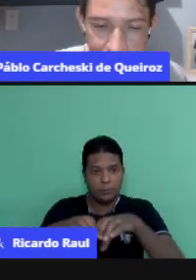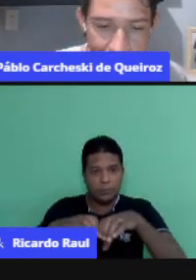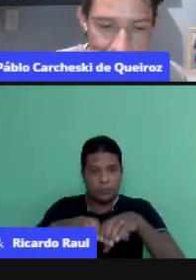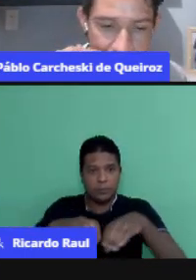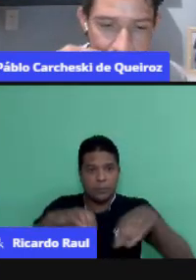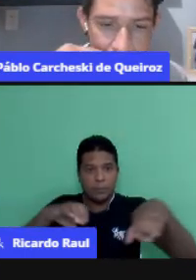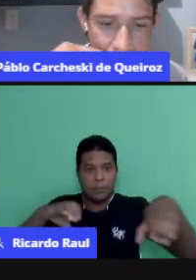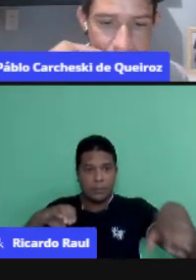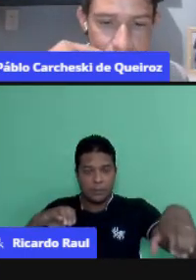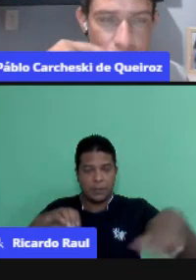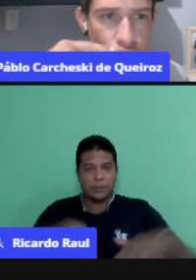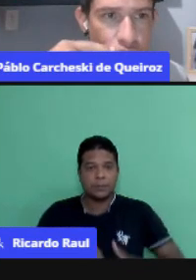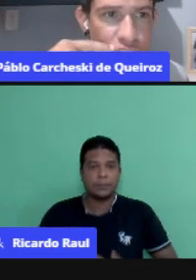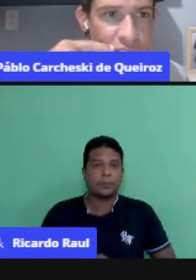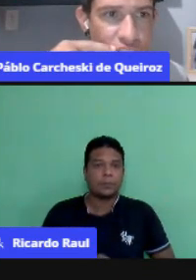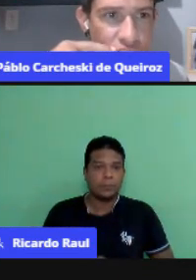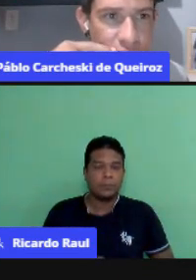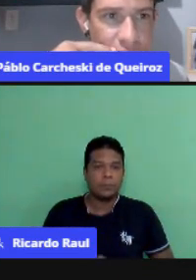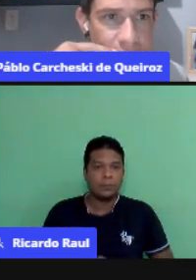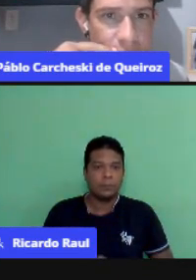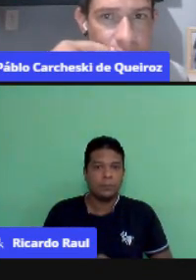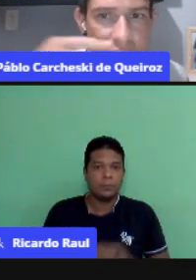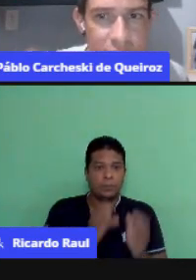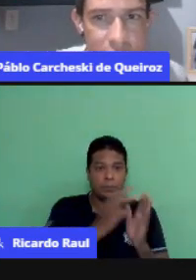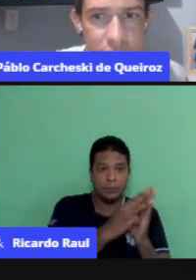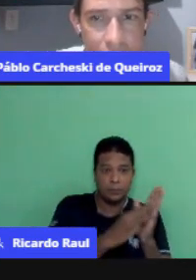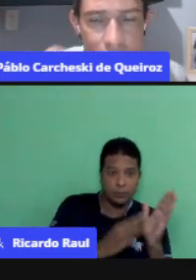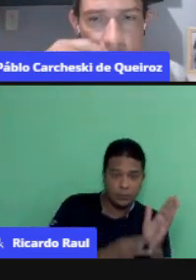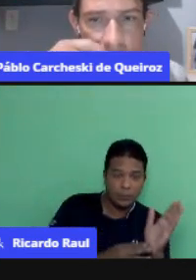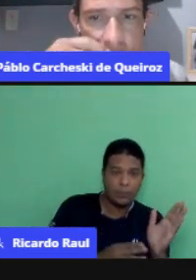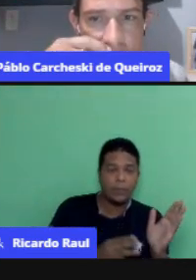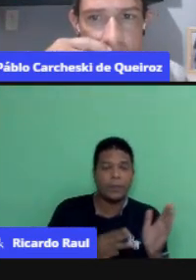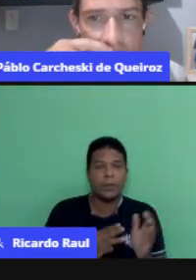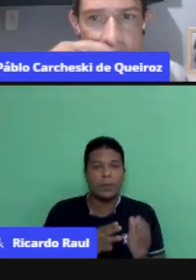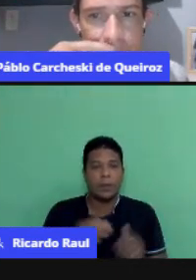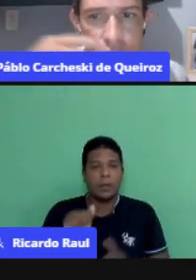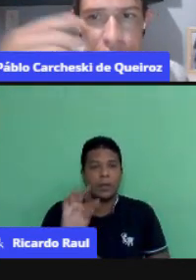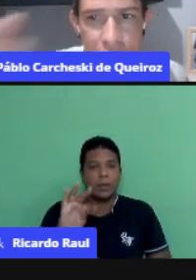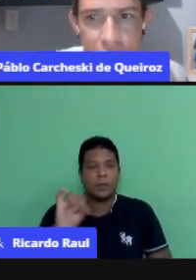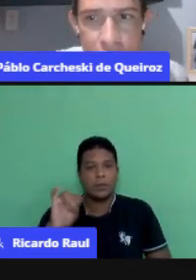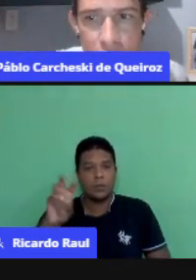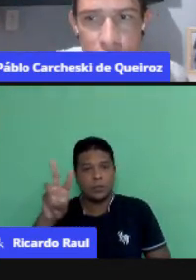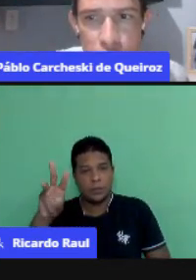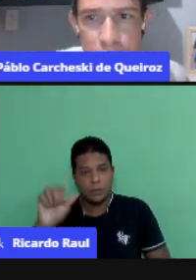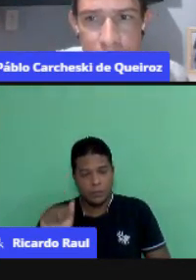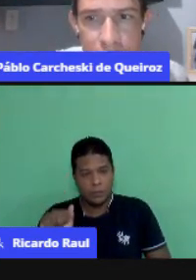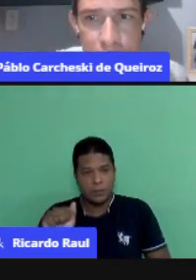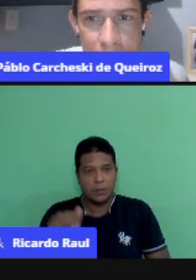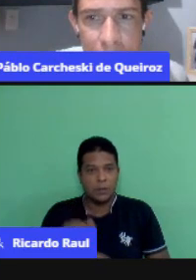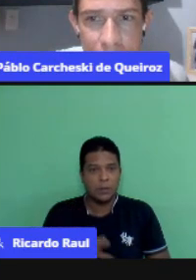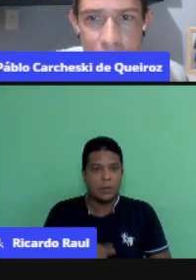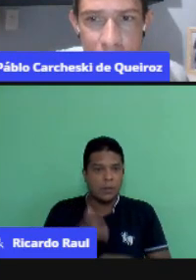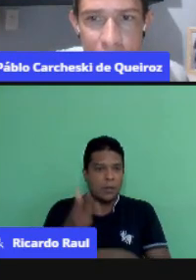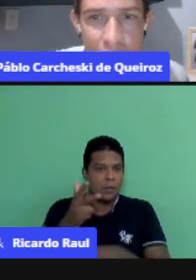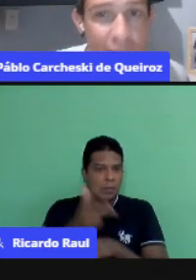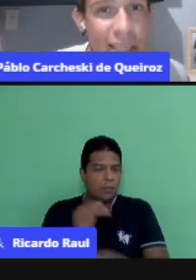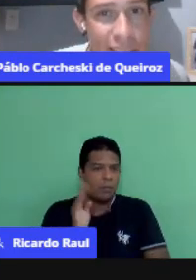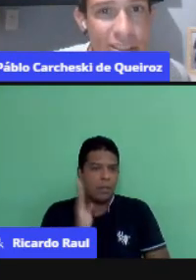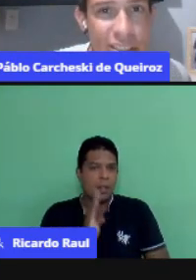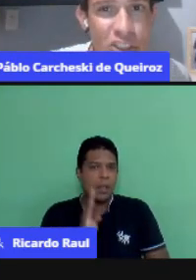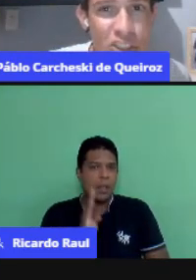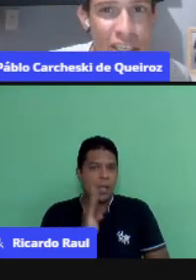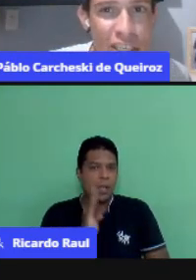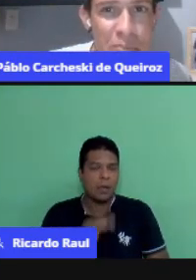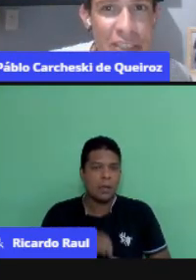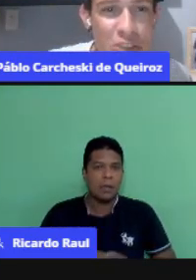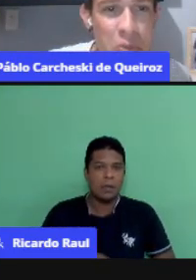com relação às metodologias ativas. Ele cita lá no vídeo dele. Então fica aí, é um vídeo bem legal. É